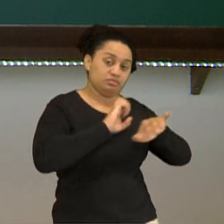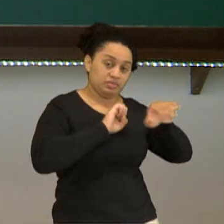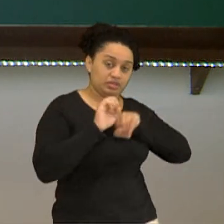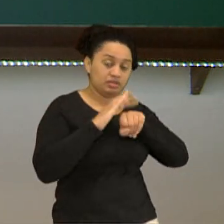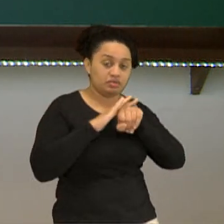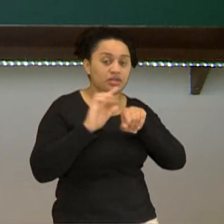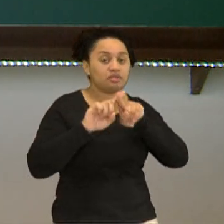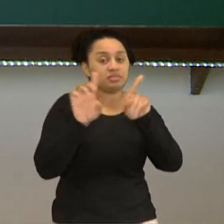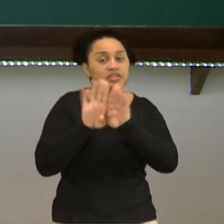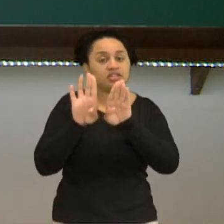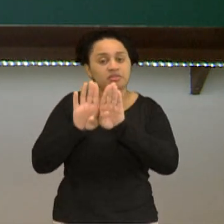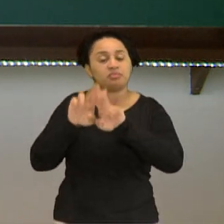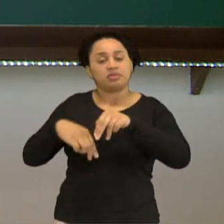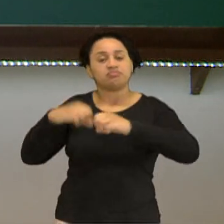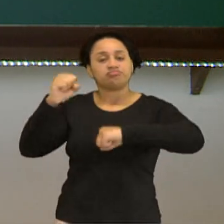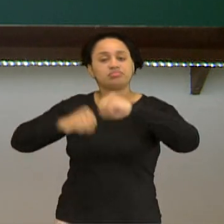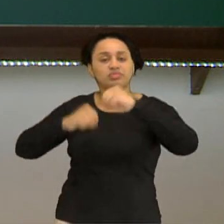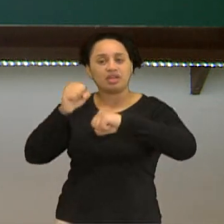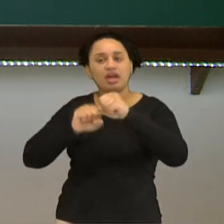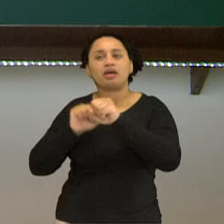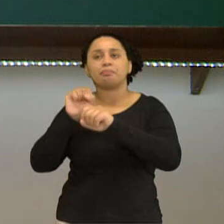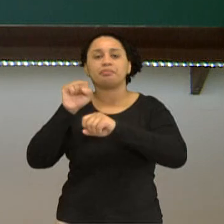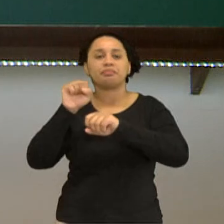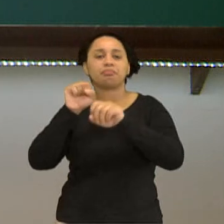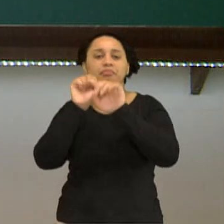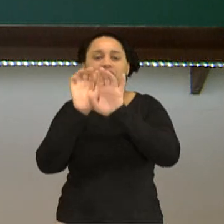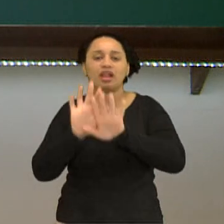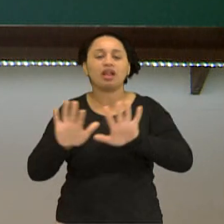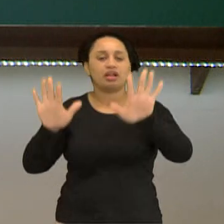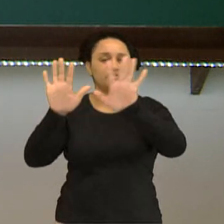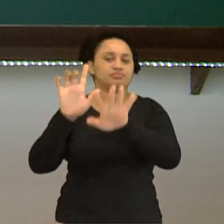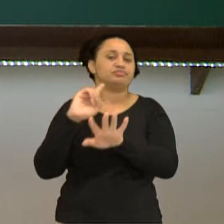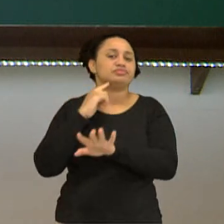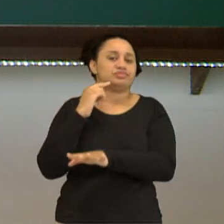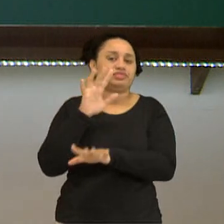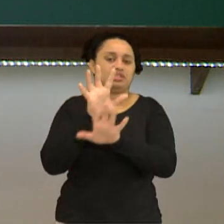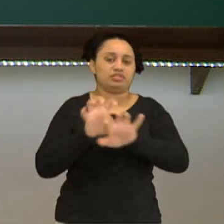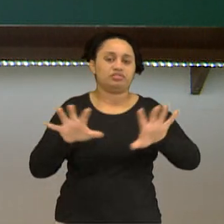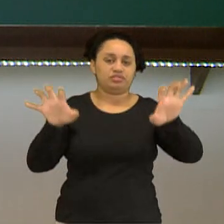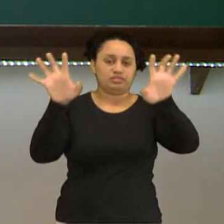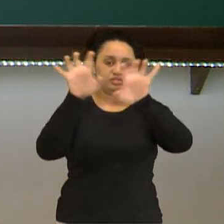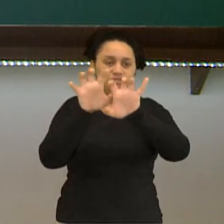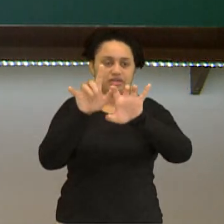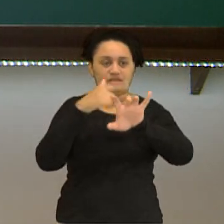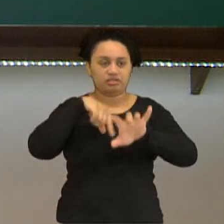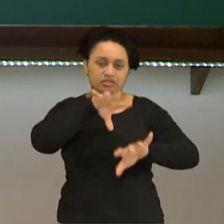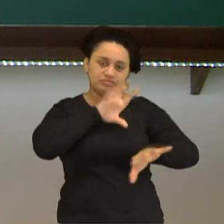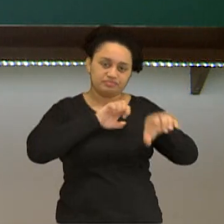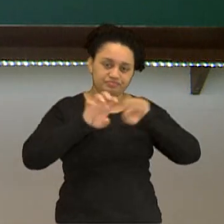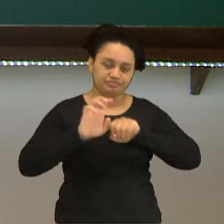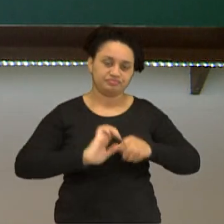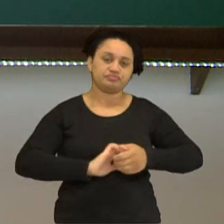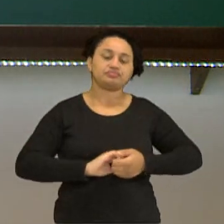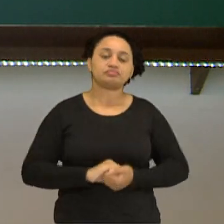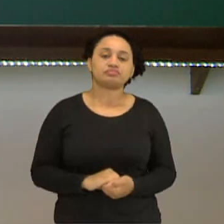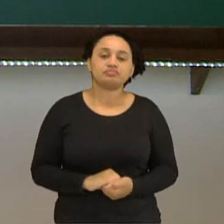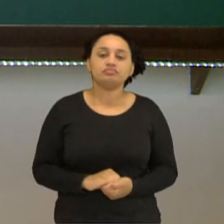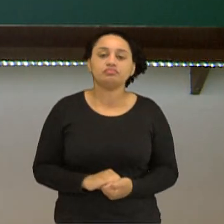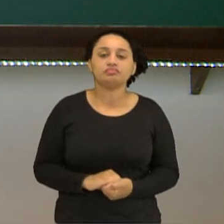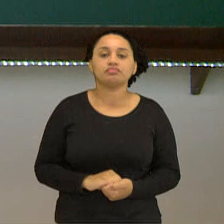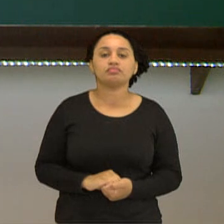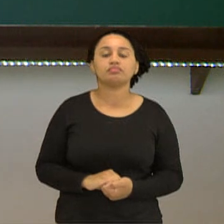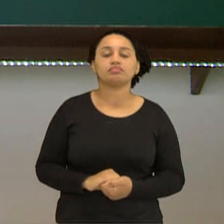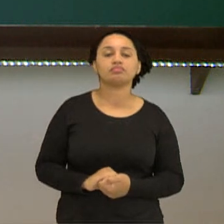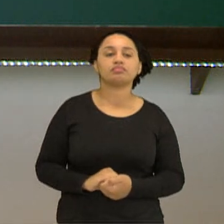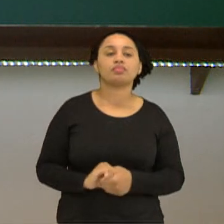industriais, pelos poluentes que essas atividades acabam eliminando. Beleza? Quando